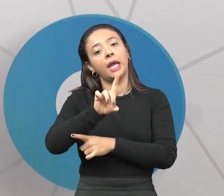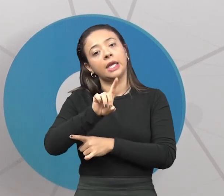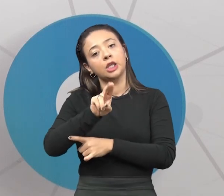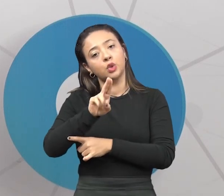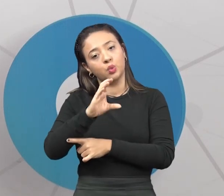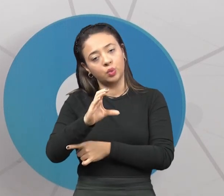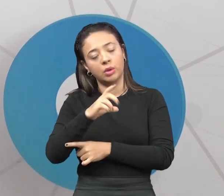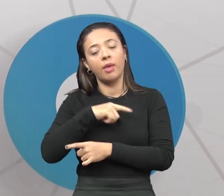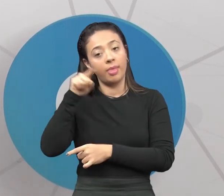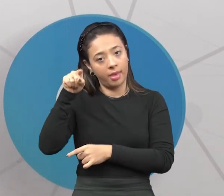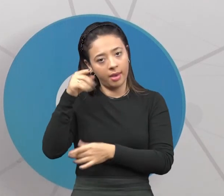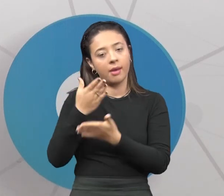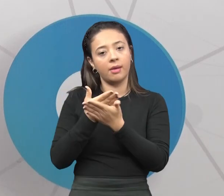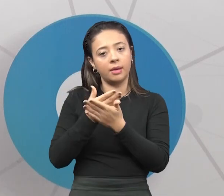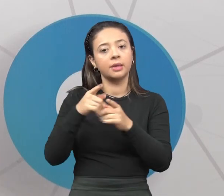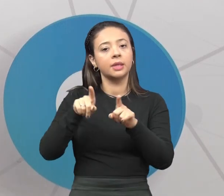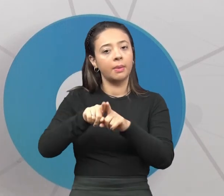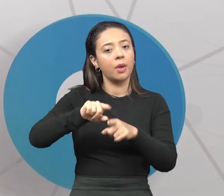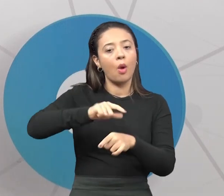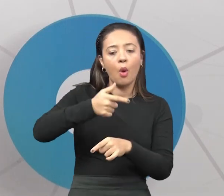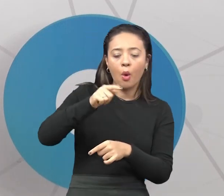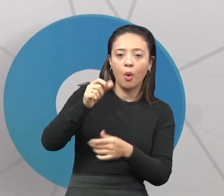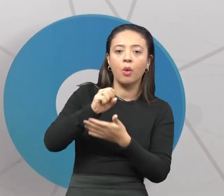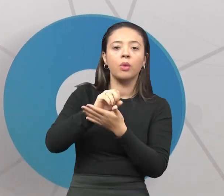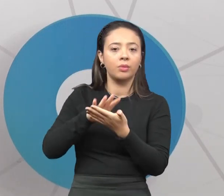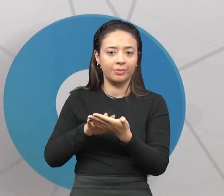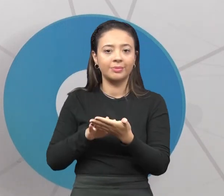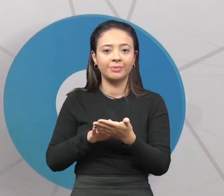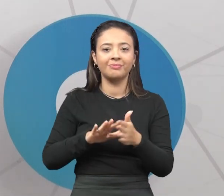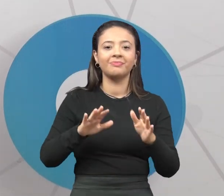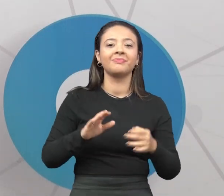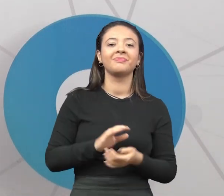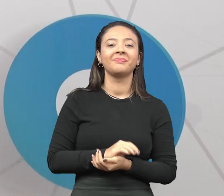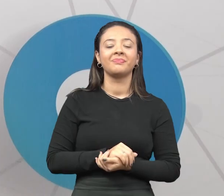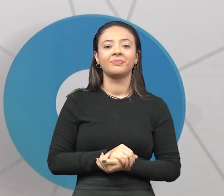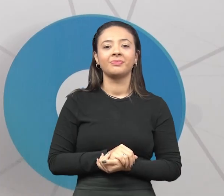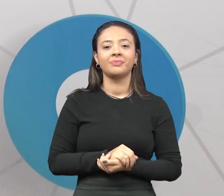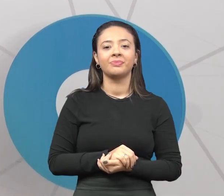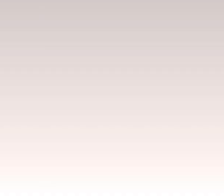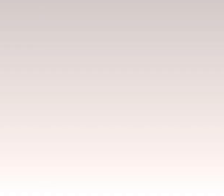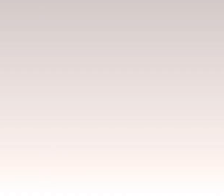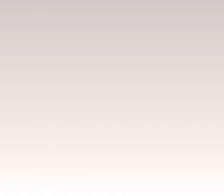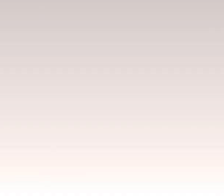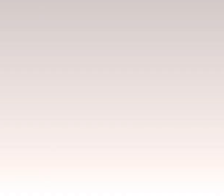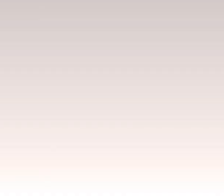aulas e as demais, além do material de apoio. Tenham todos um bom estudo.